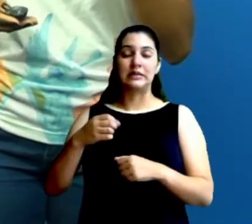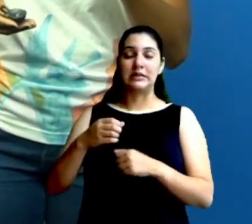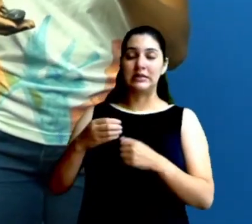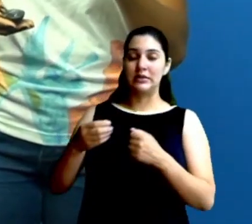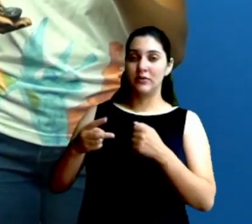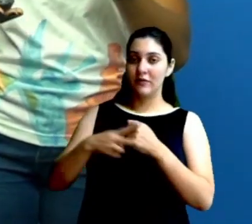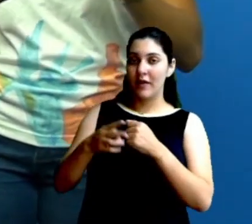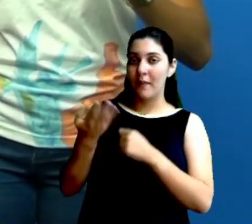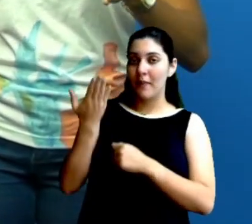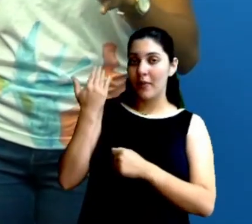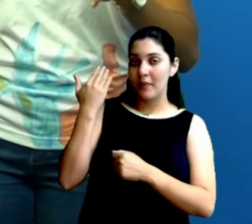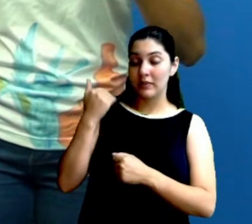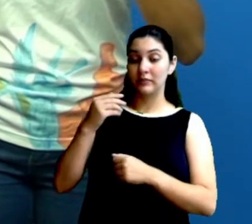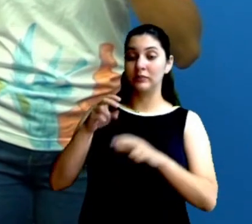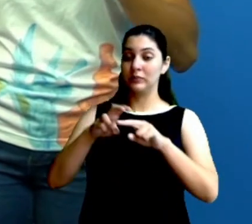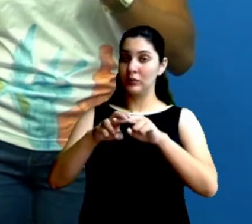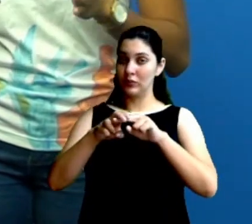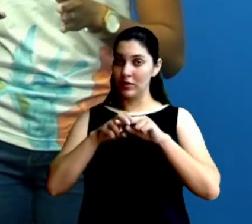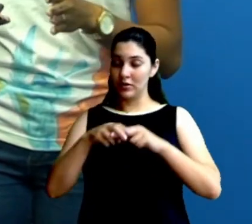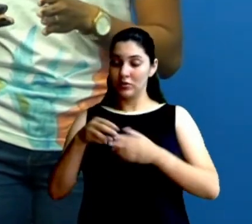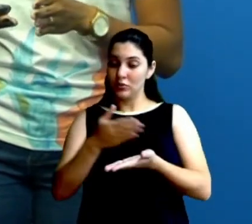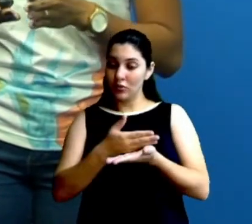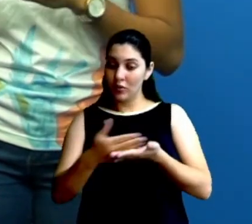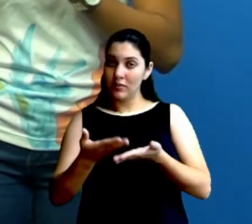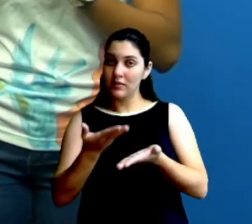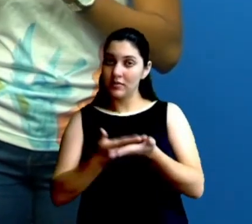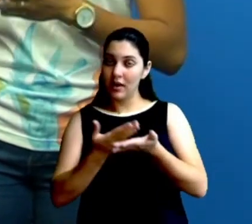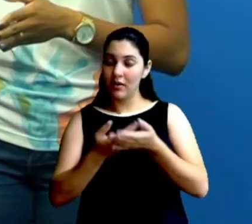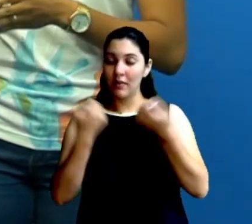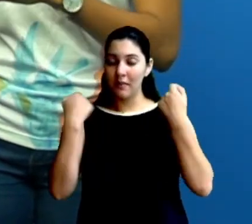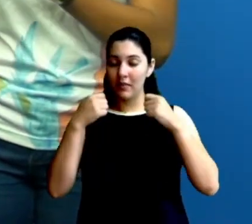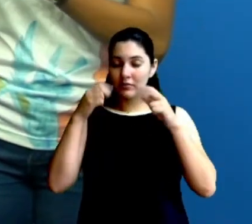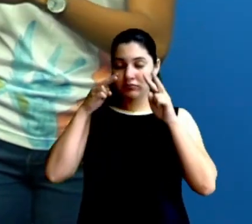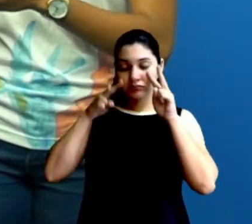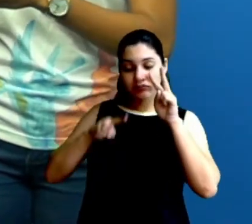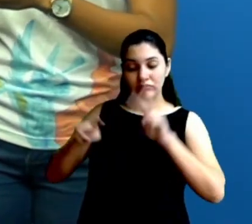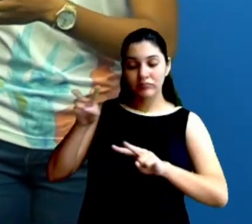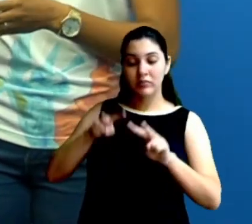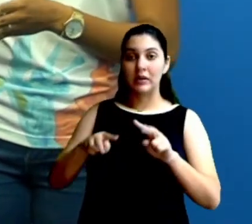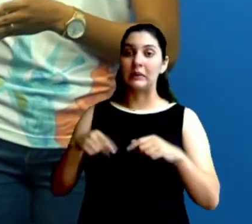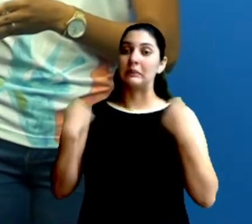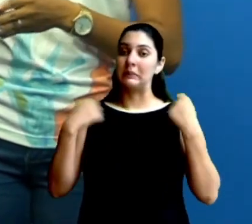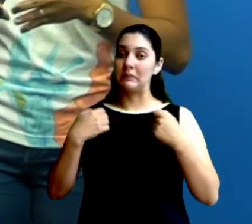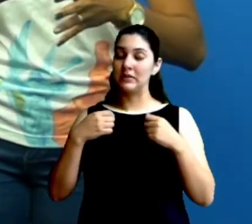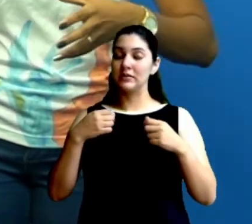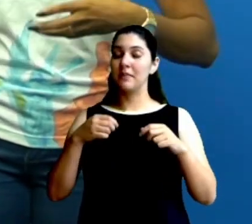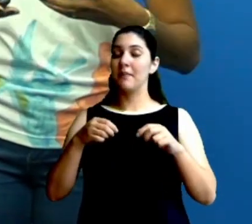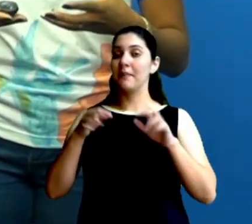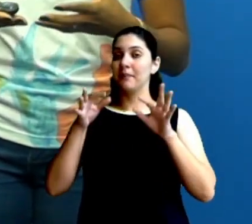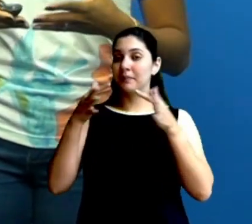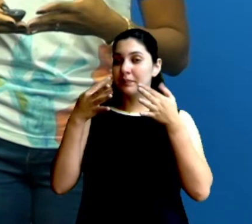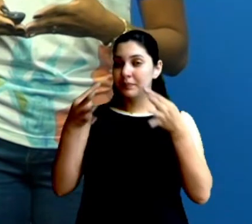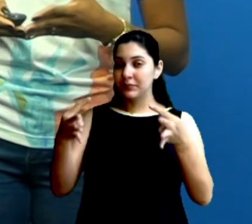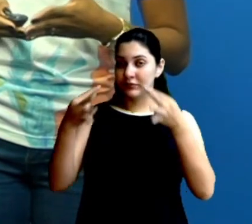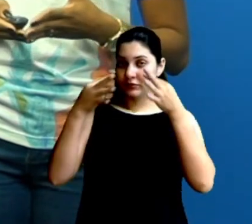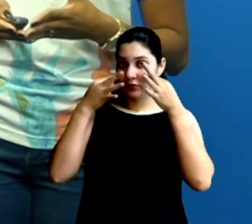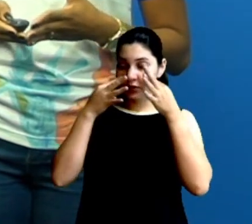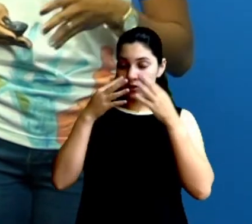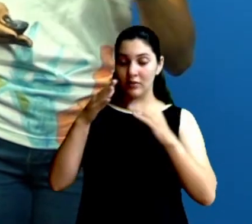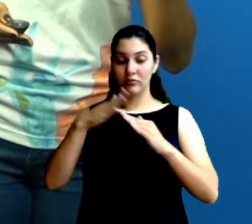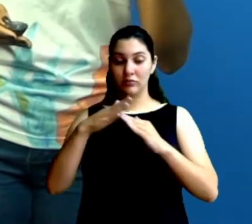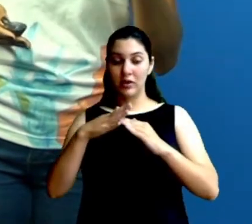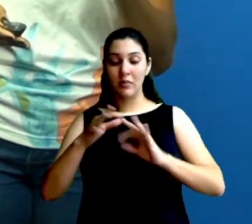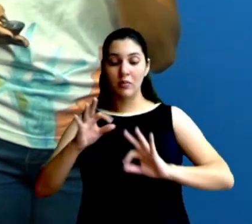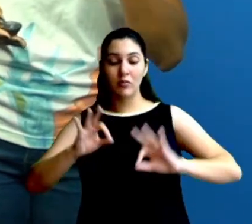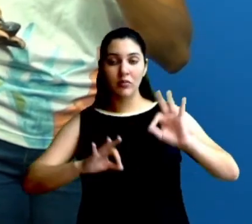Por isso que no início da aula eu falei, você tem que ficar ligadinho com os tempos e os modos verbais, para te orientar nessa